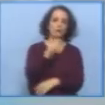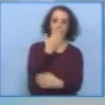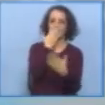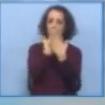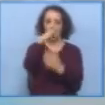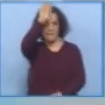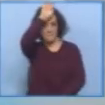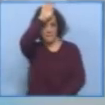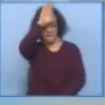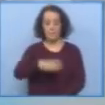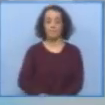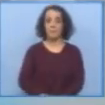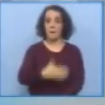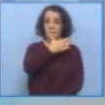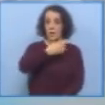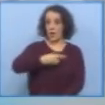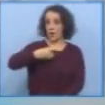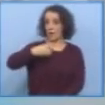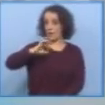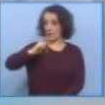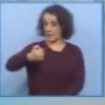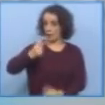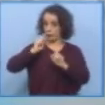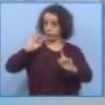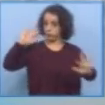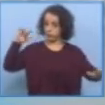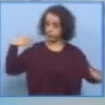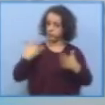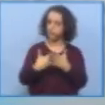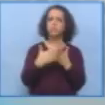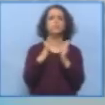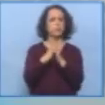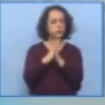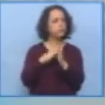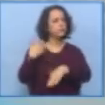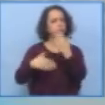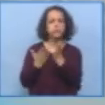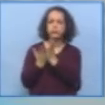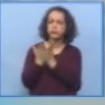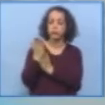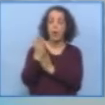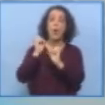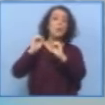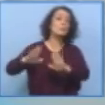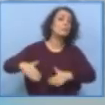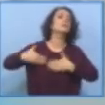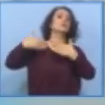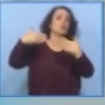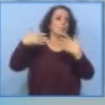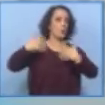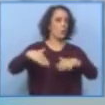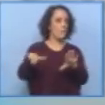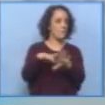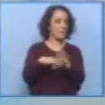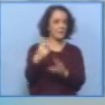com o Papa. Desde 1985 que a Igreja mantém este dinamismo, que logo nos primeiros tempos tocou o fundo